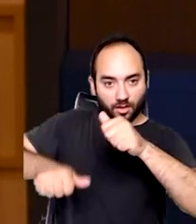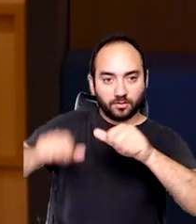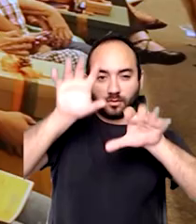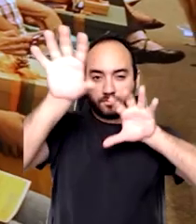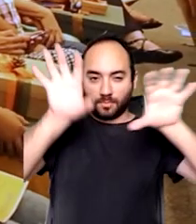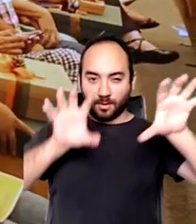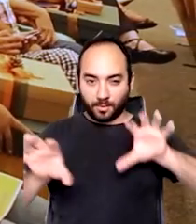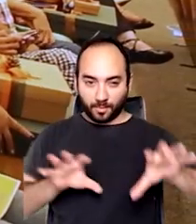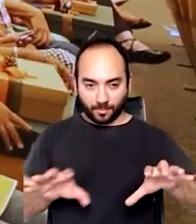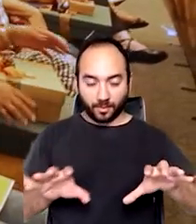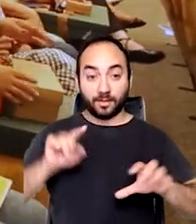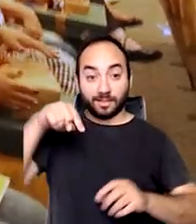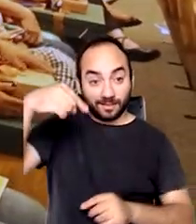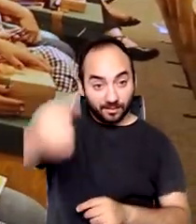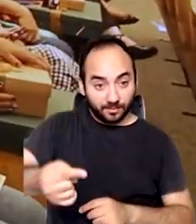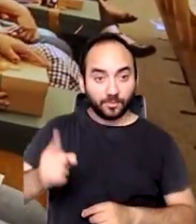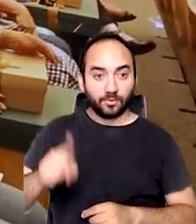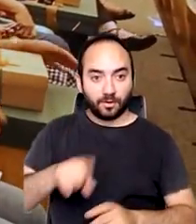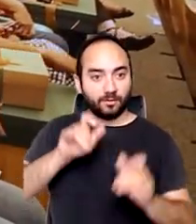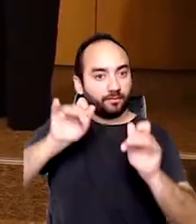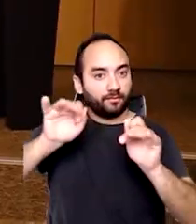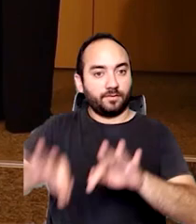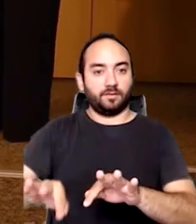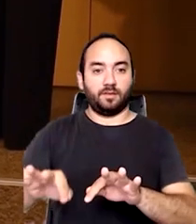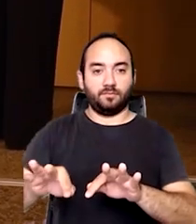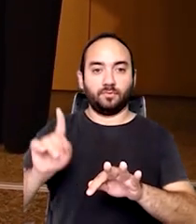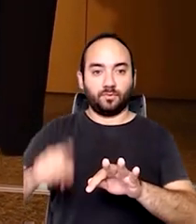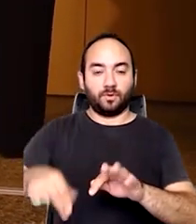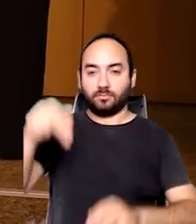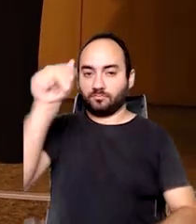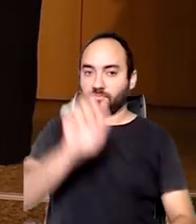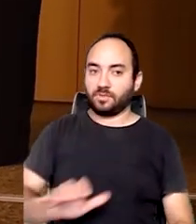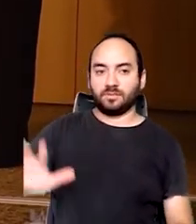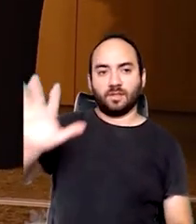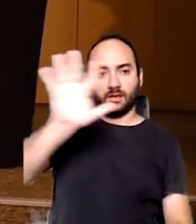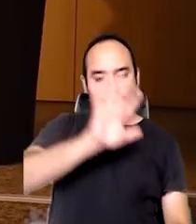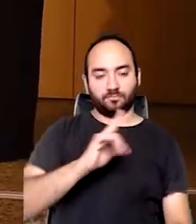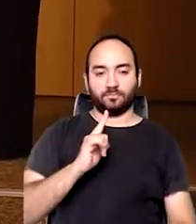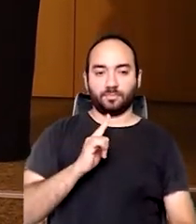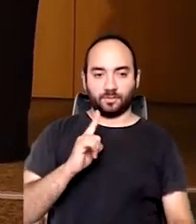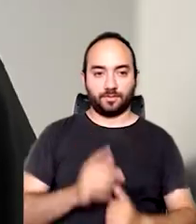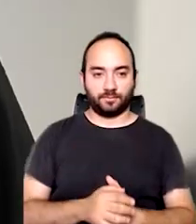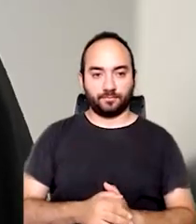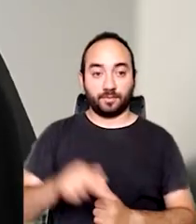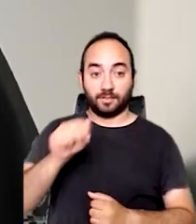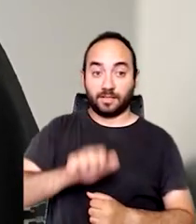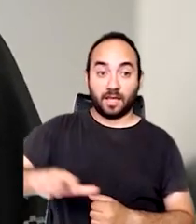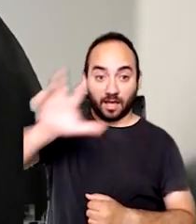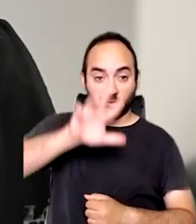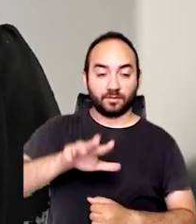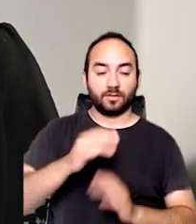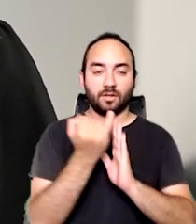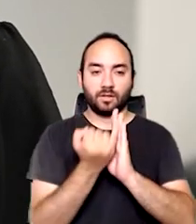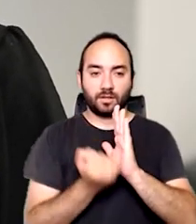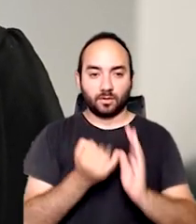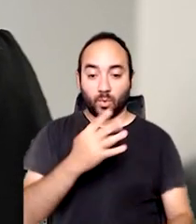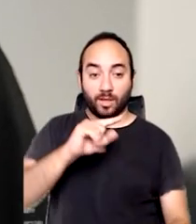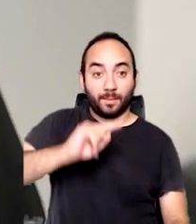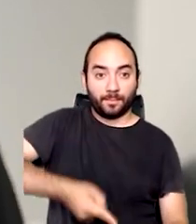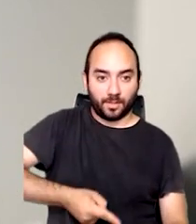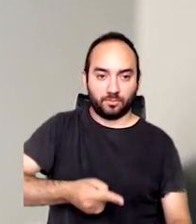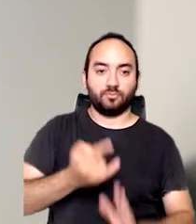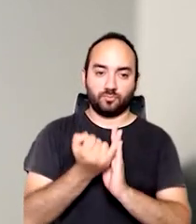uma avaliação por região e depois a etapa final que é a etapa Nacional nacionalmente tivemos mais de